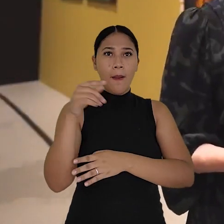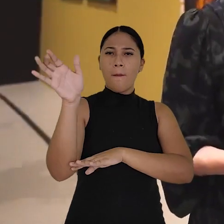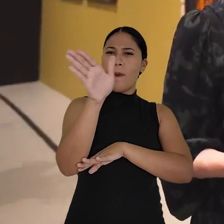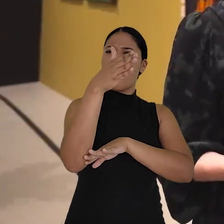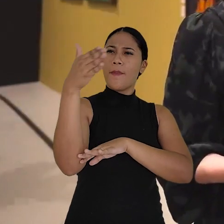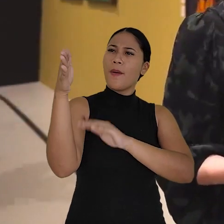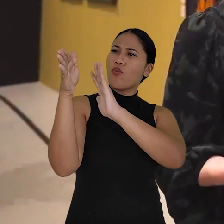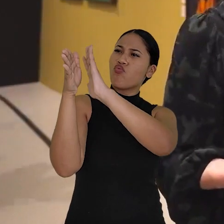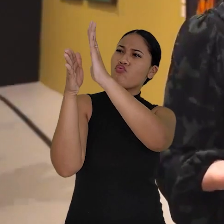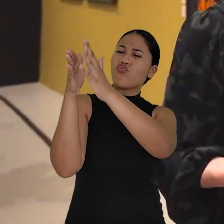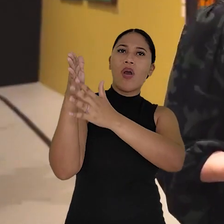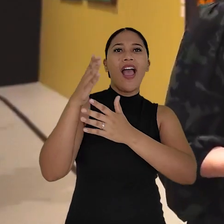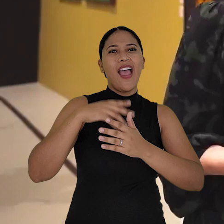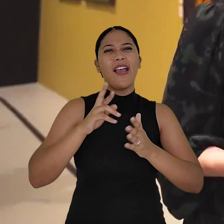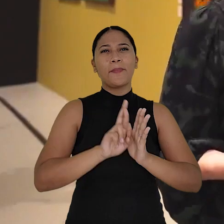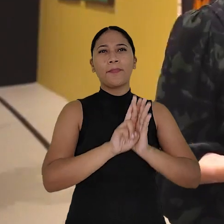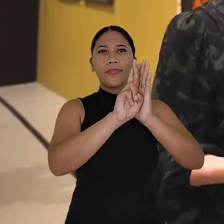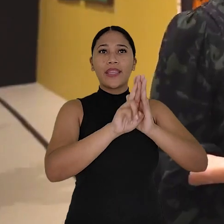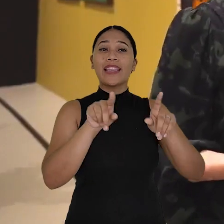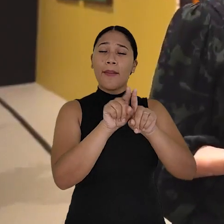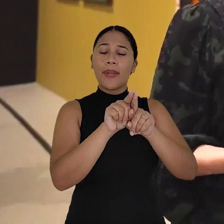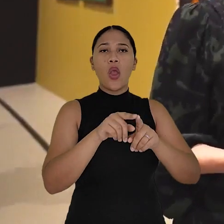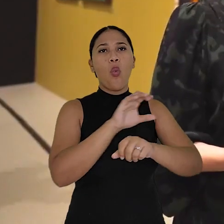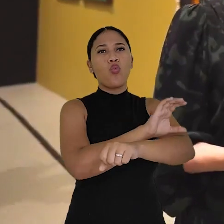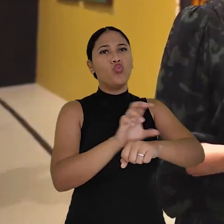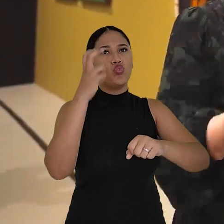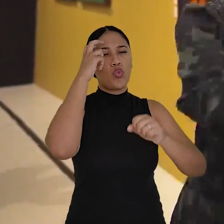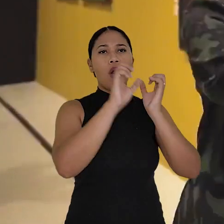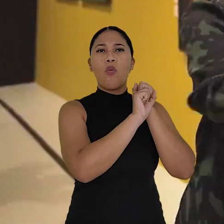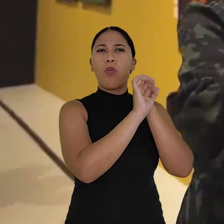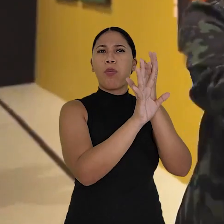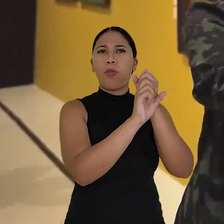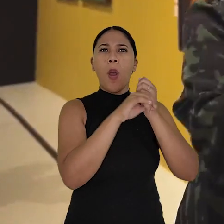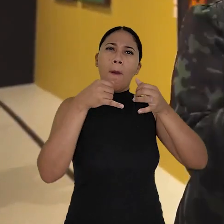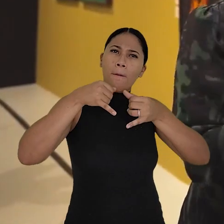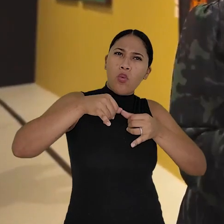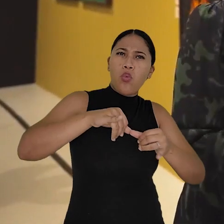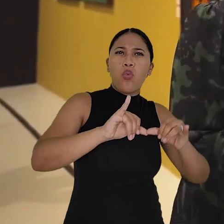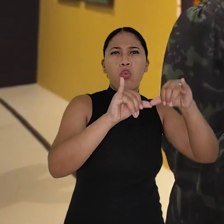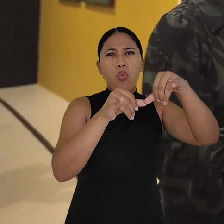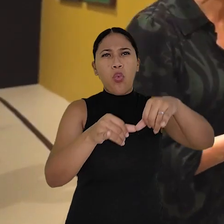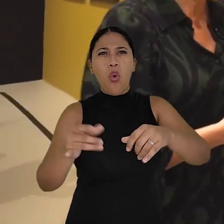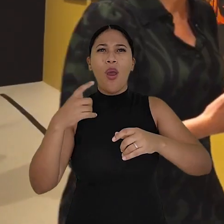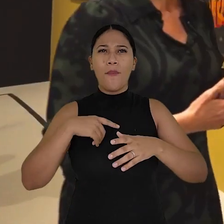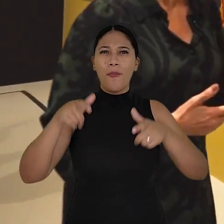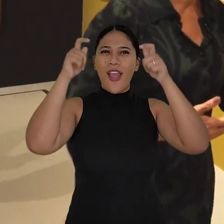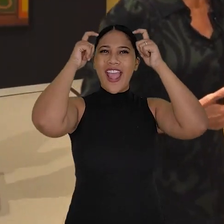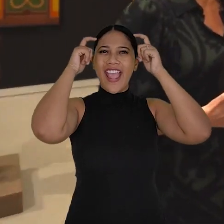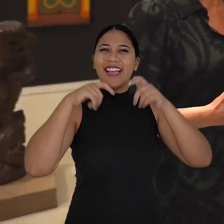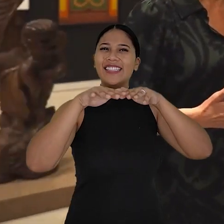a bandeira de Pernambuco, o reisado, o Bumba Meu Boi, né? Tem todas as imagens,